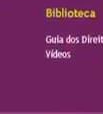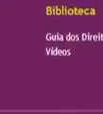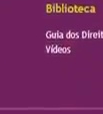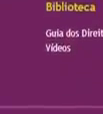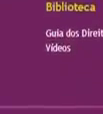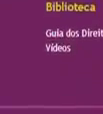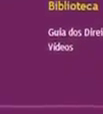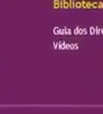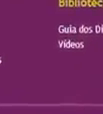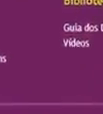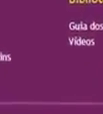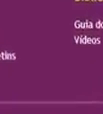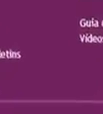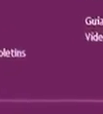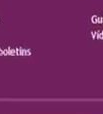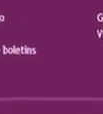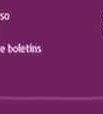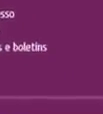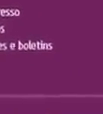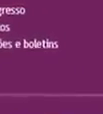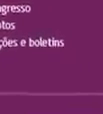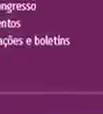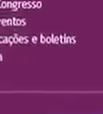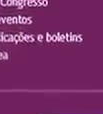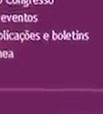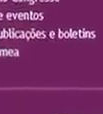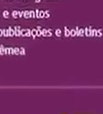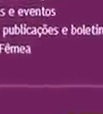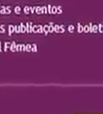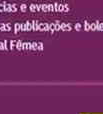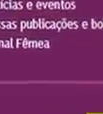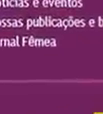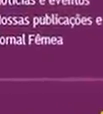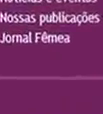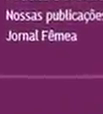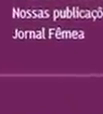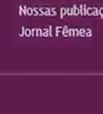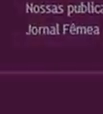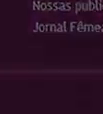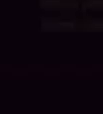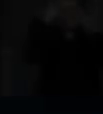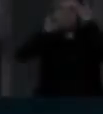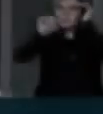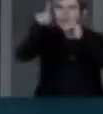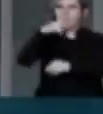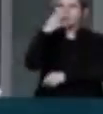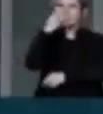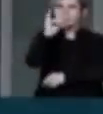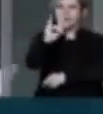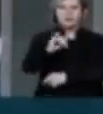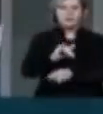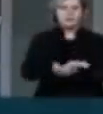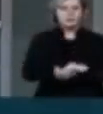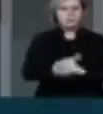Aquela mulher que está gerando a criança e ela quer ter. E por ela não ter condição, não se sabe quem é o pai para ter